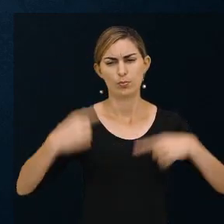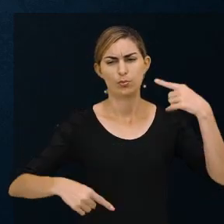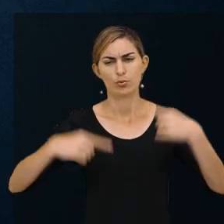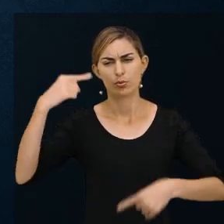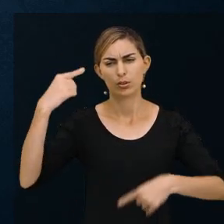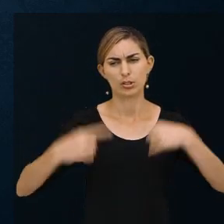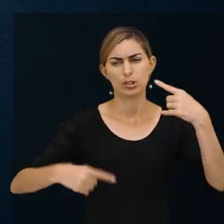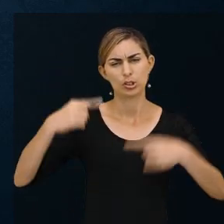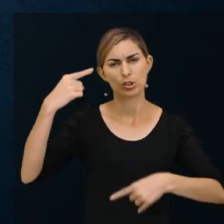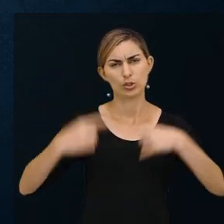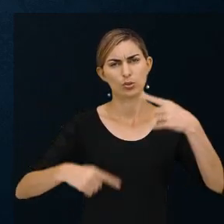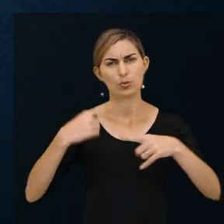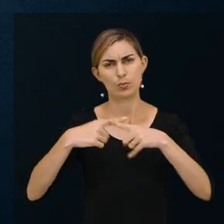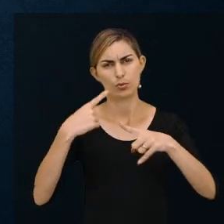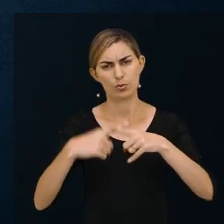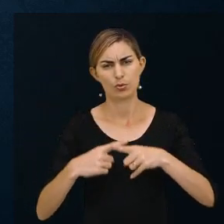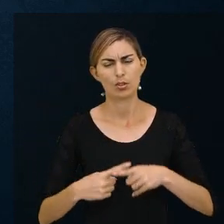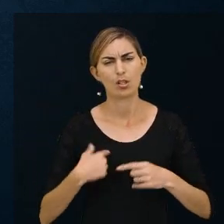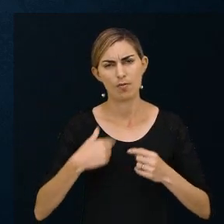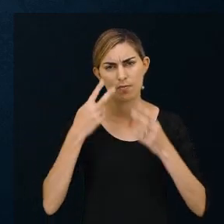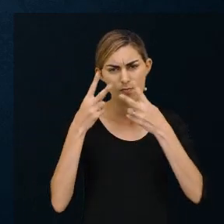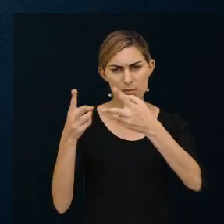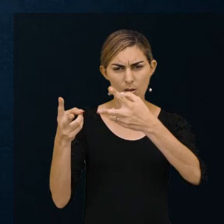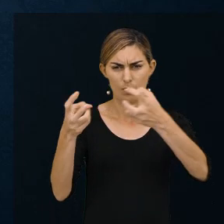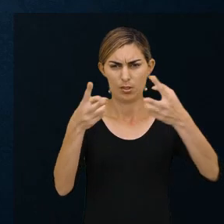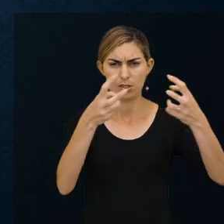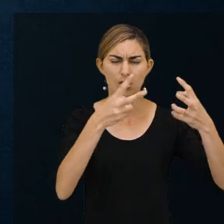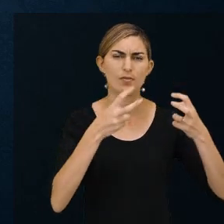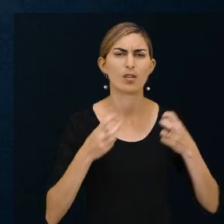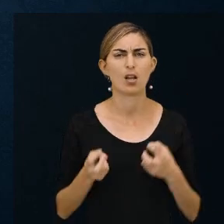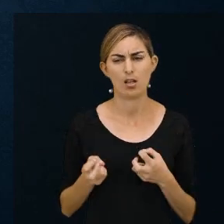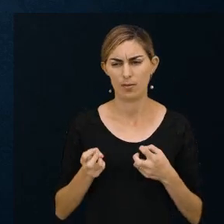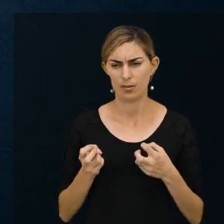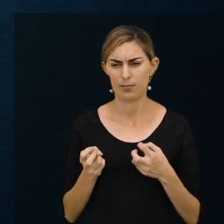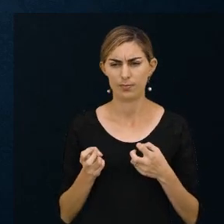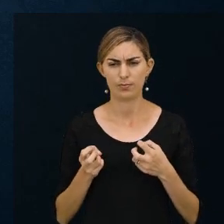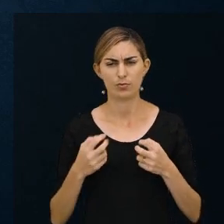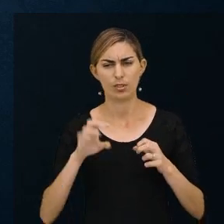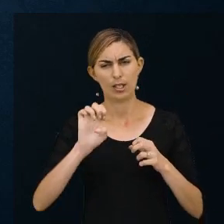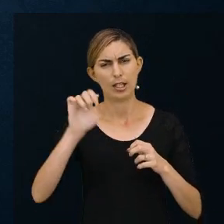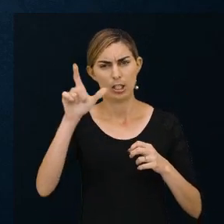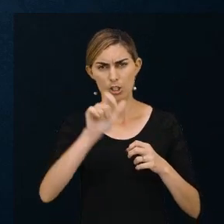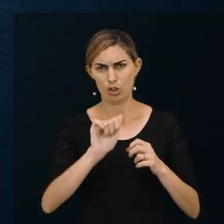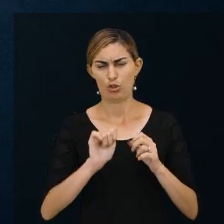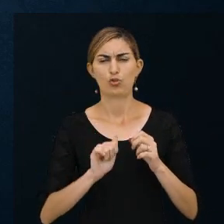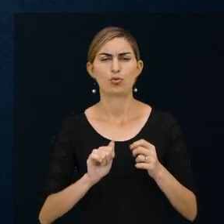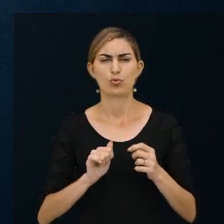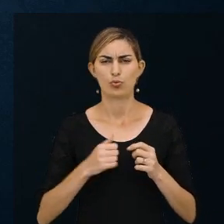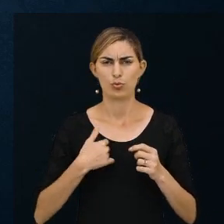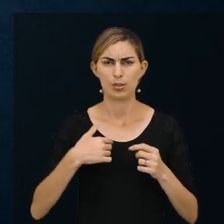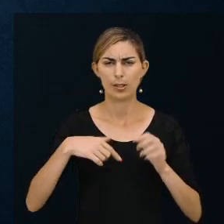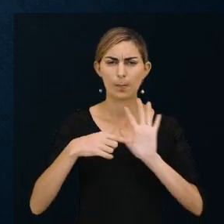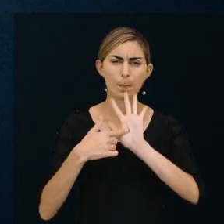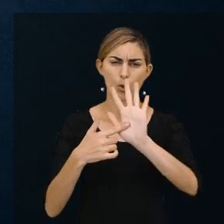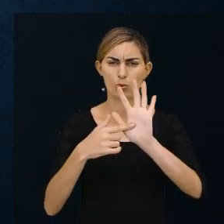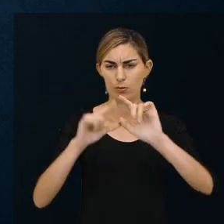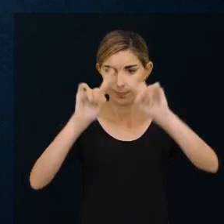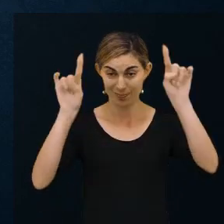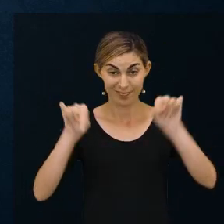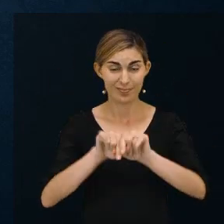sociopolítico. Por que sociopolítico? Se vocês observarem neste organograma, no eixo central